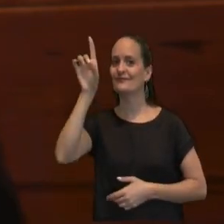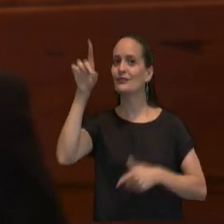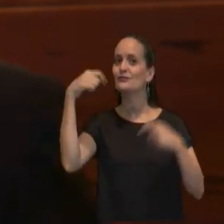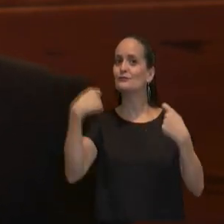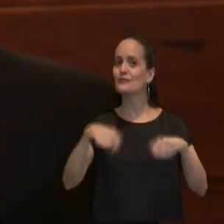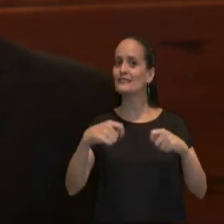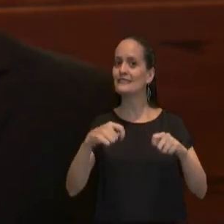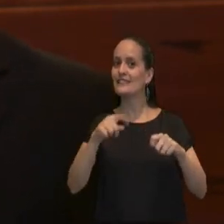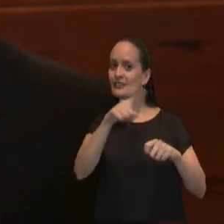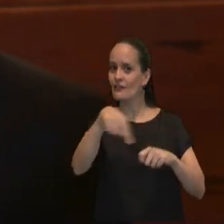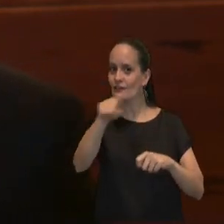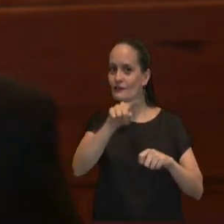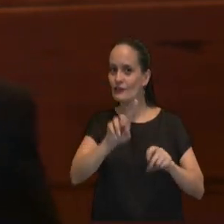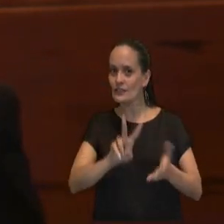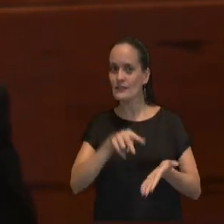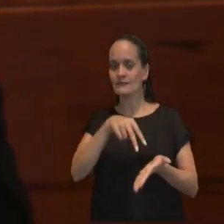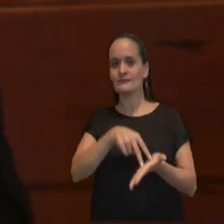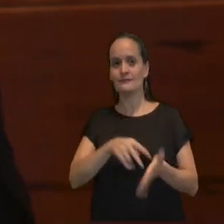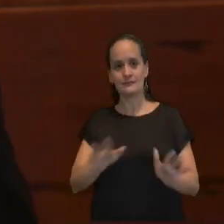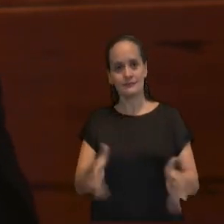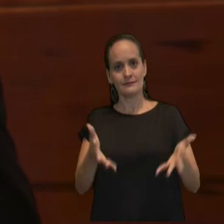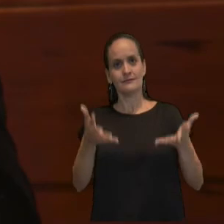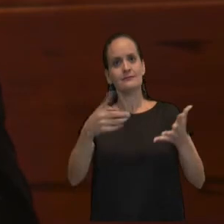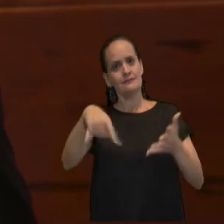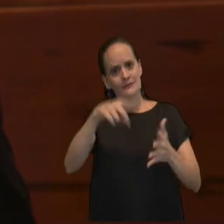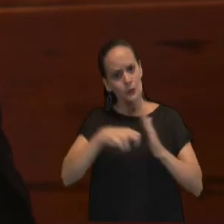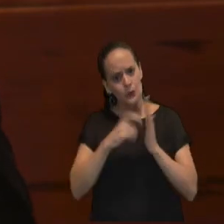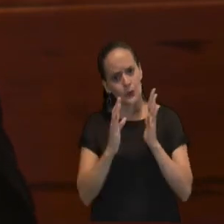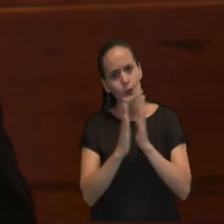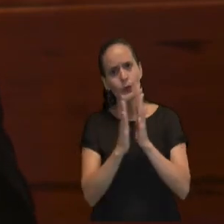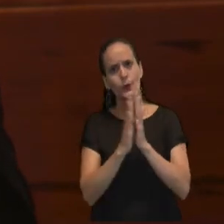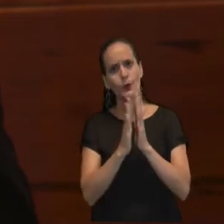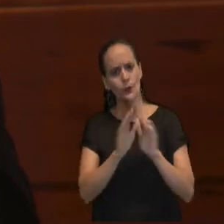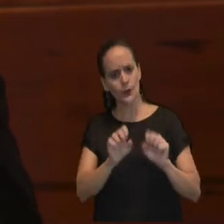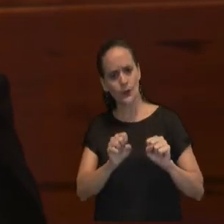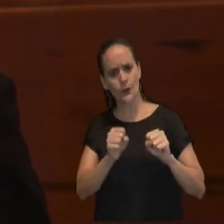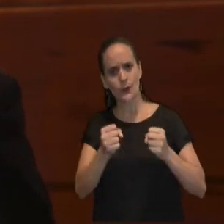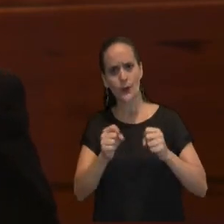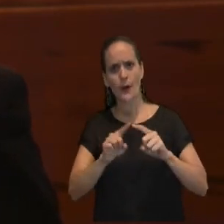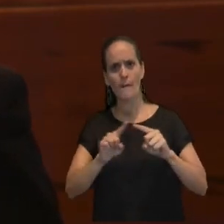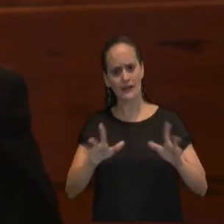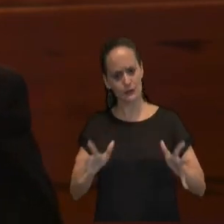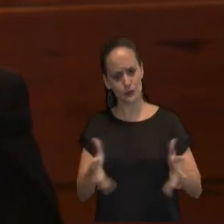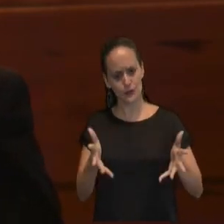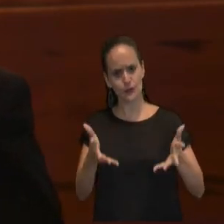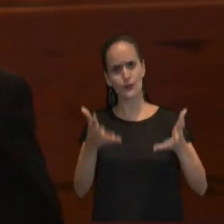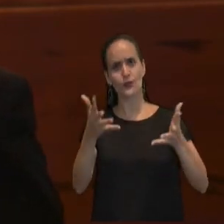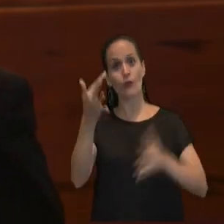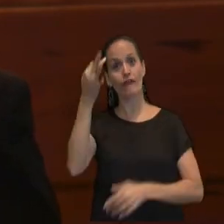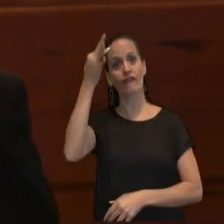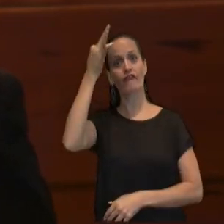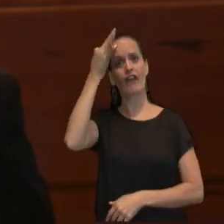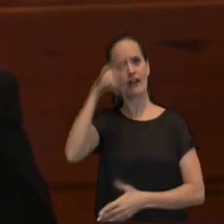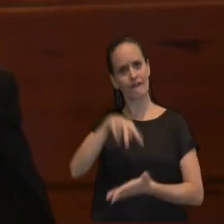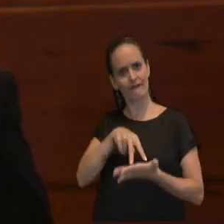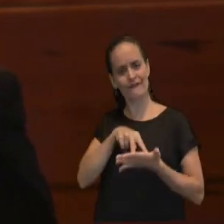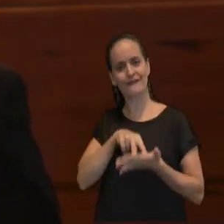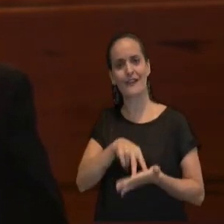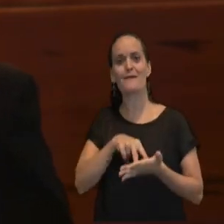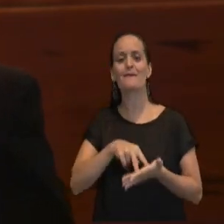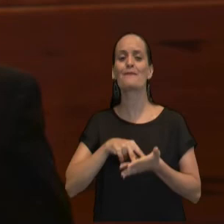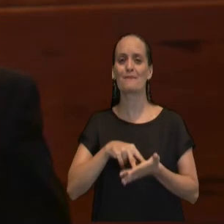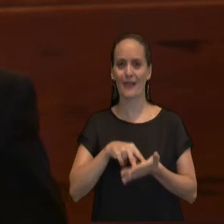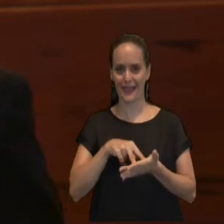se levante, que o seu povo ore, mas que o seu povo também possa agir com fé, com firmeza e